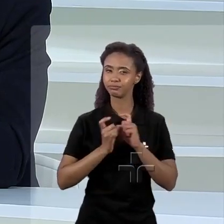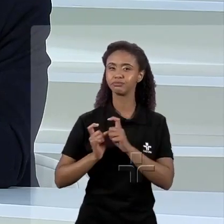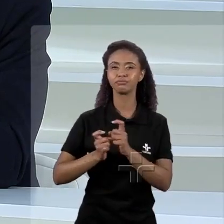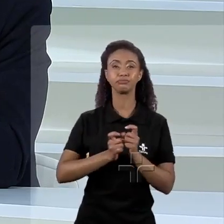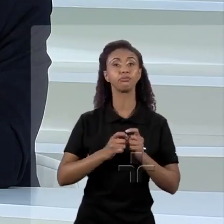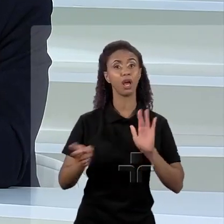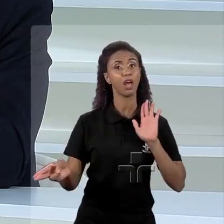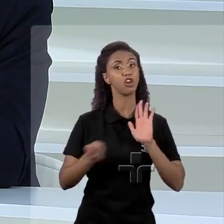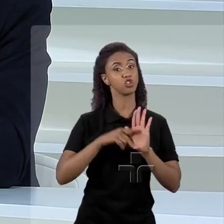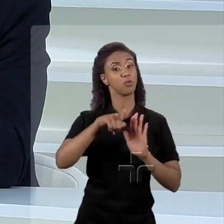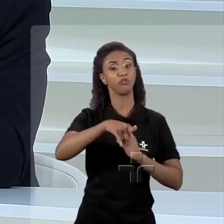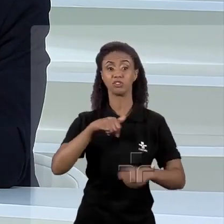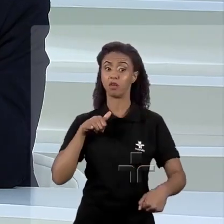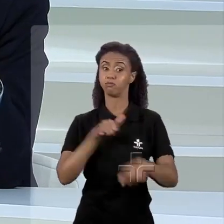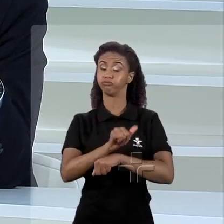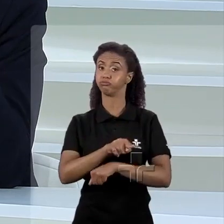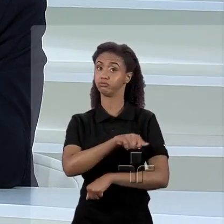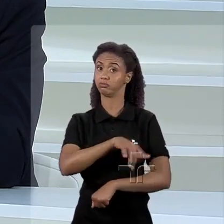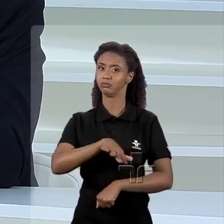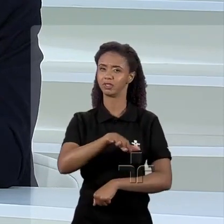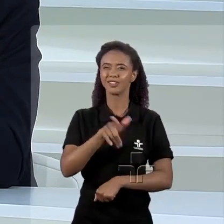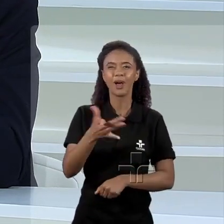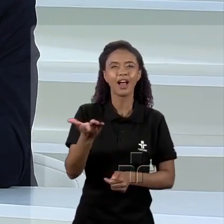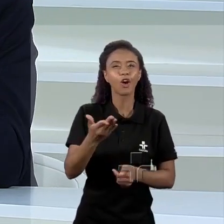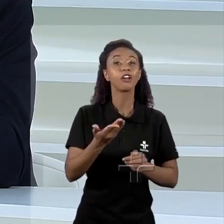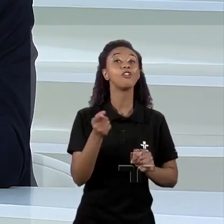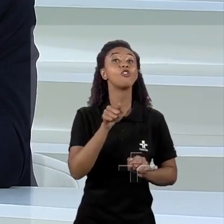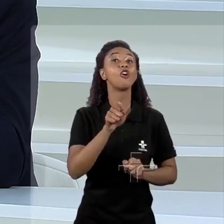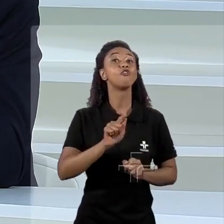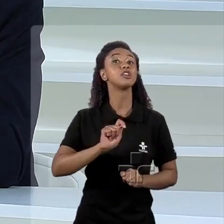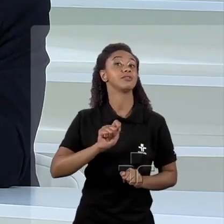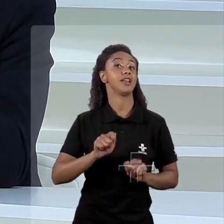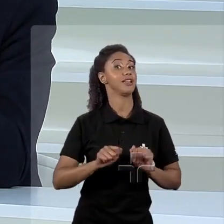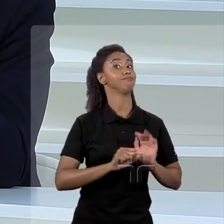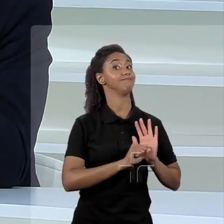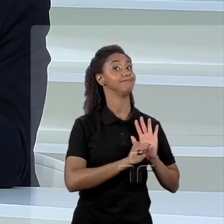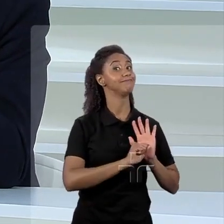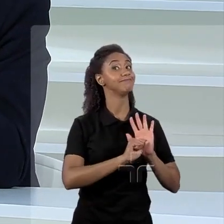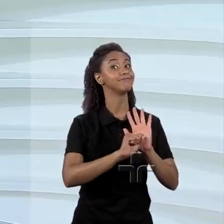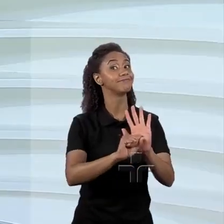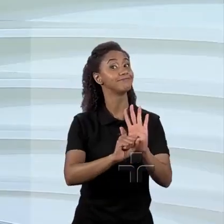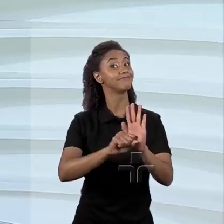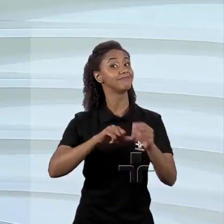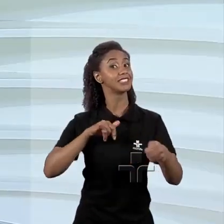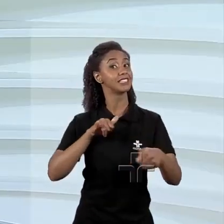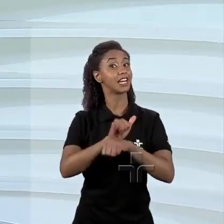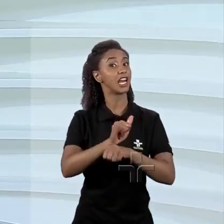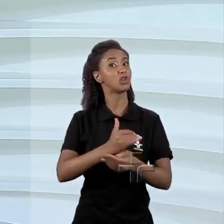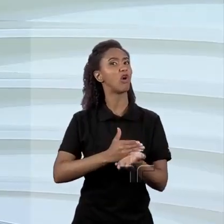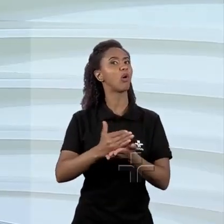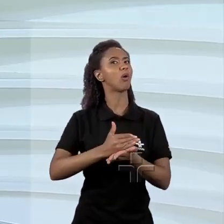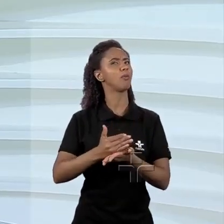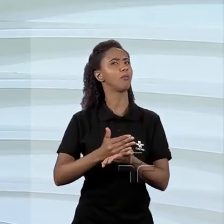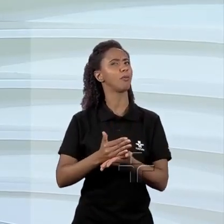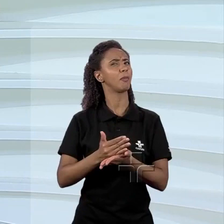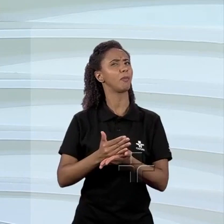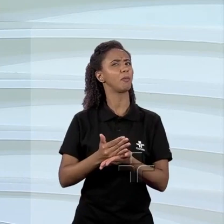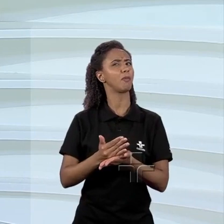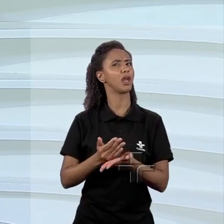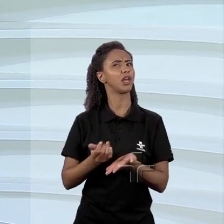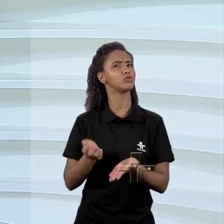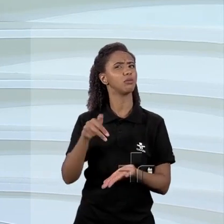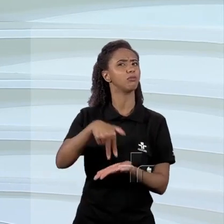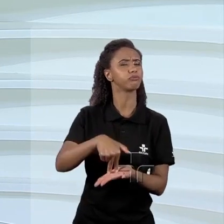teme ficar com uma pecha de traidor tão no começo de uma carreira política? Não, Flávio, eu tenho coerência